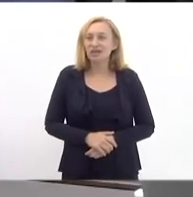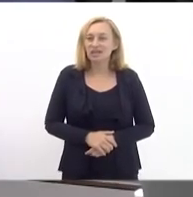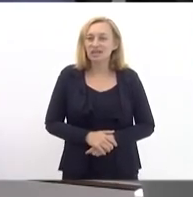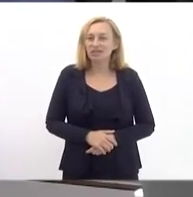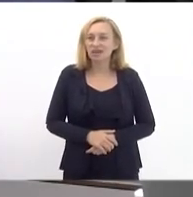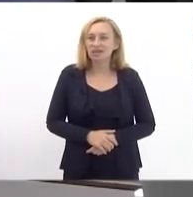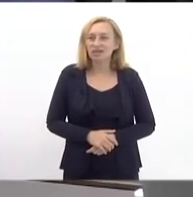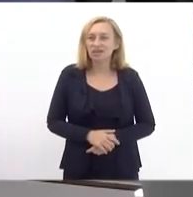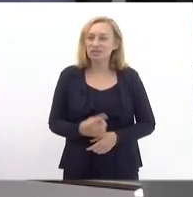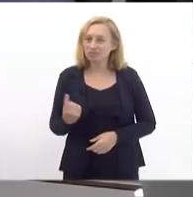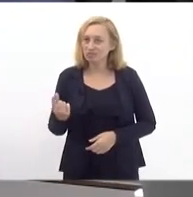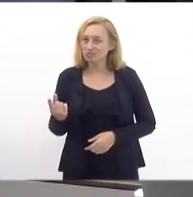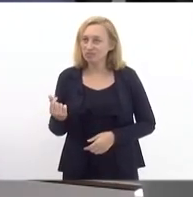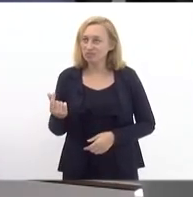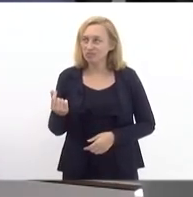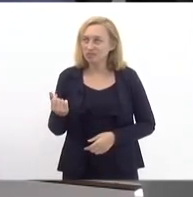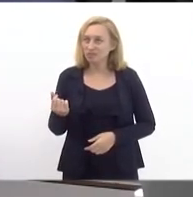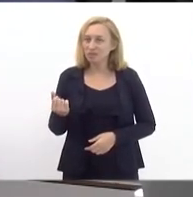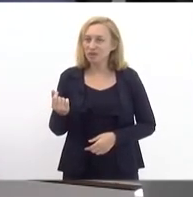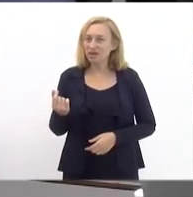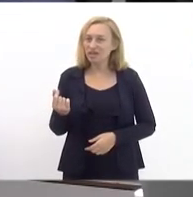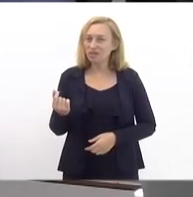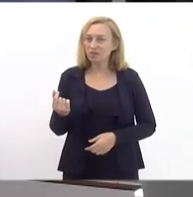estabelece-se um preço inicial e,